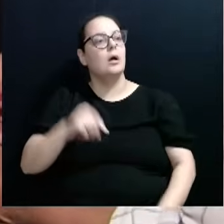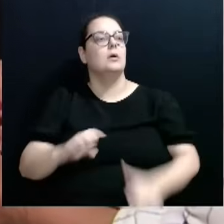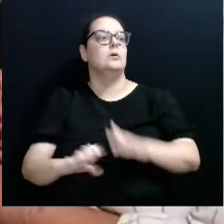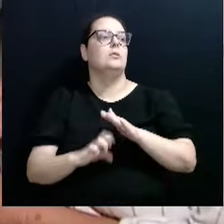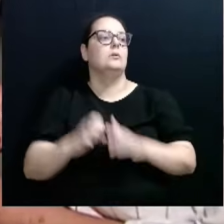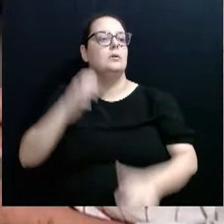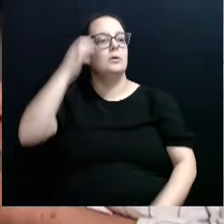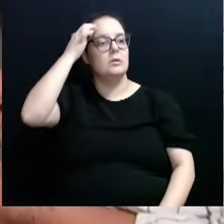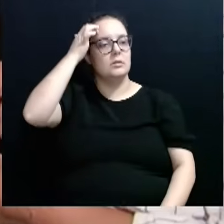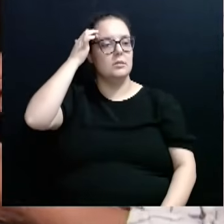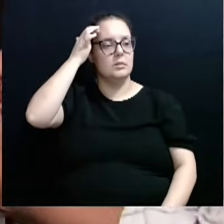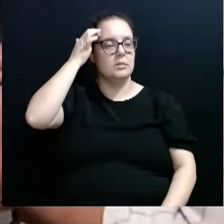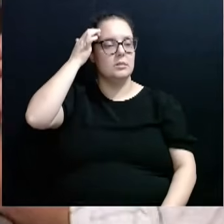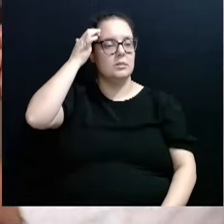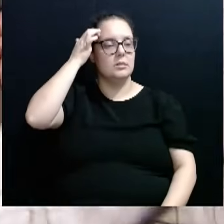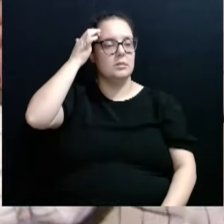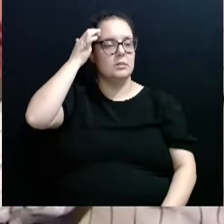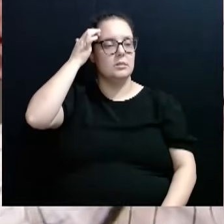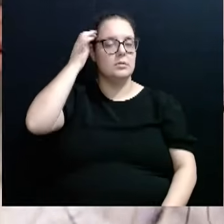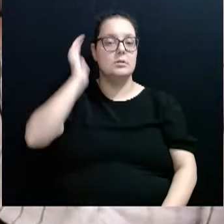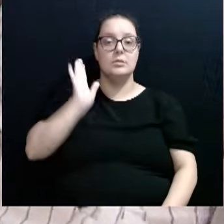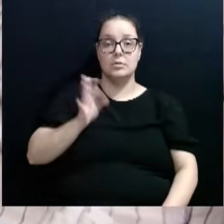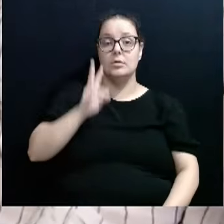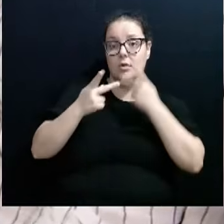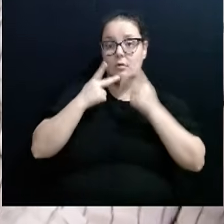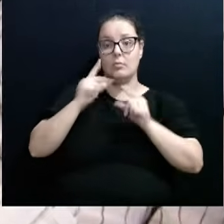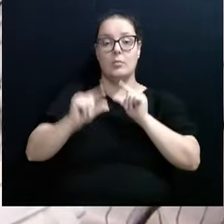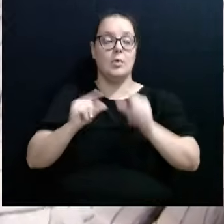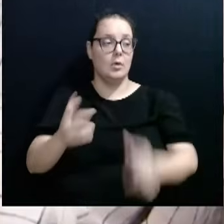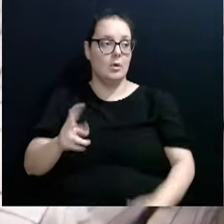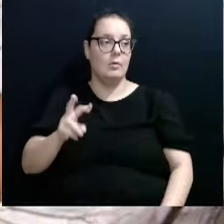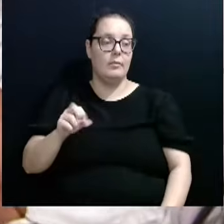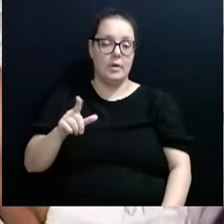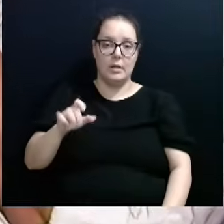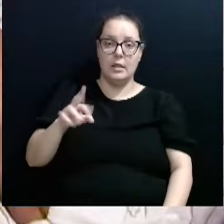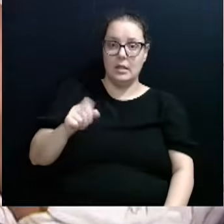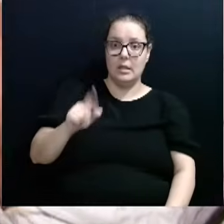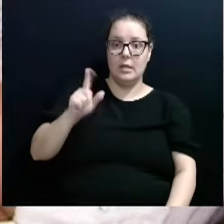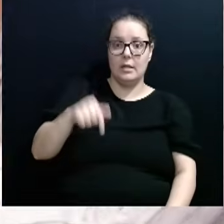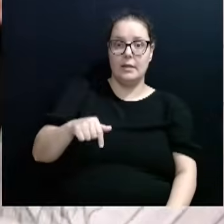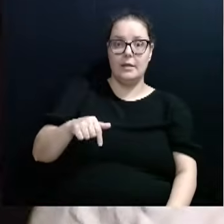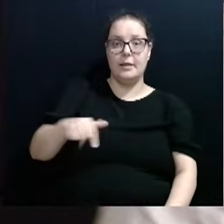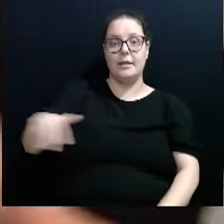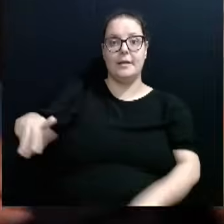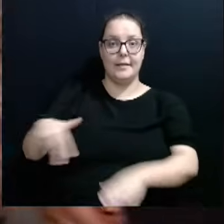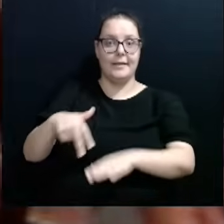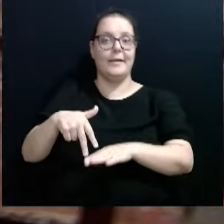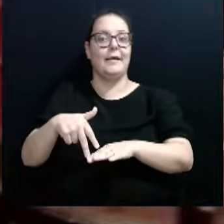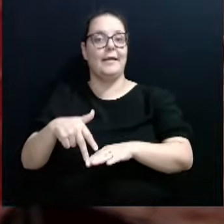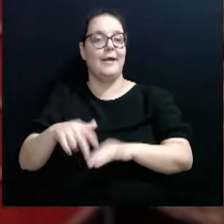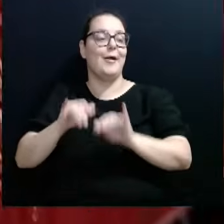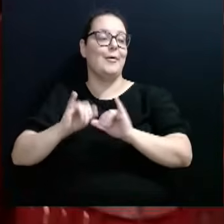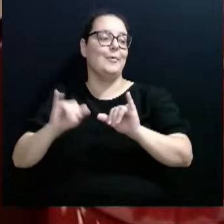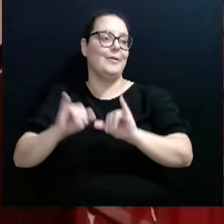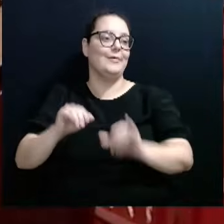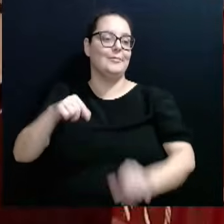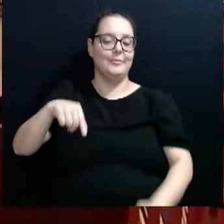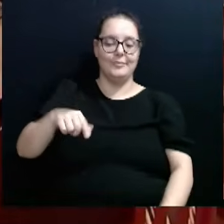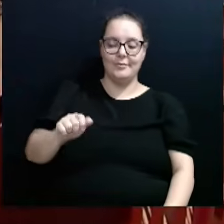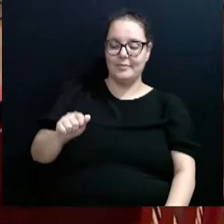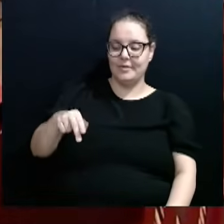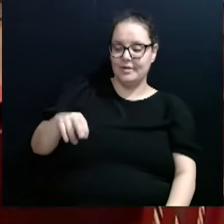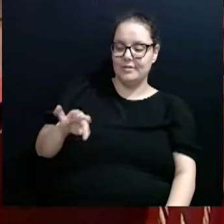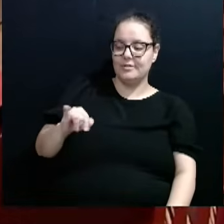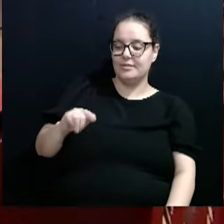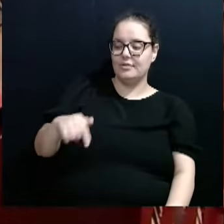vão ver, inclusive, eu vou falar um pouquinho com a Valéria, que é a garota propaganda aqui do Antiquário. Que tipo de